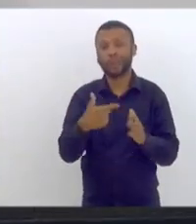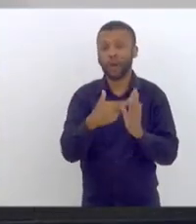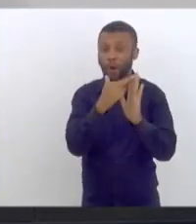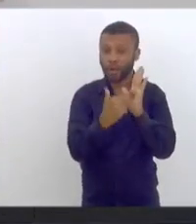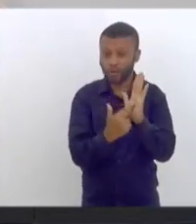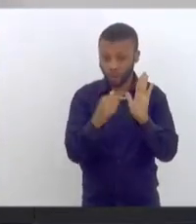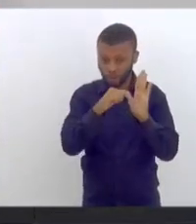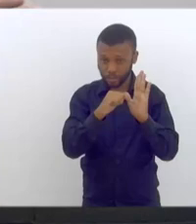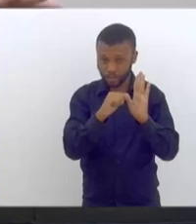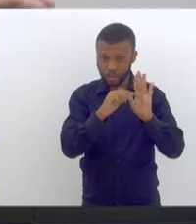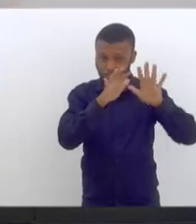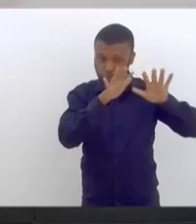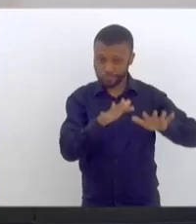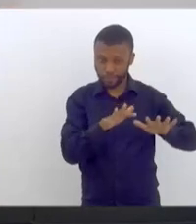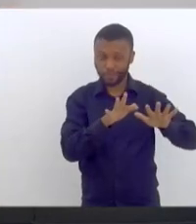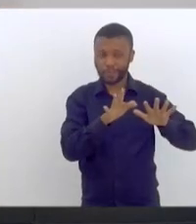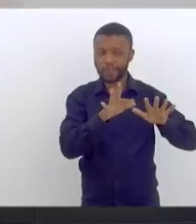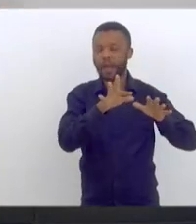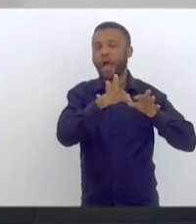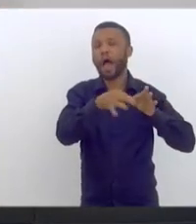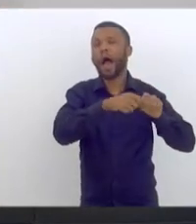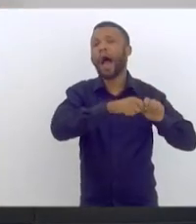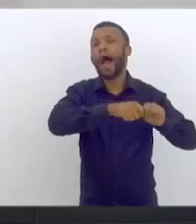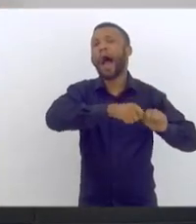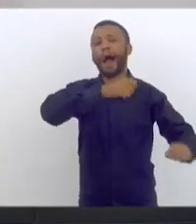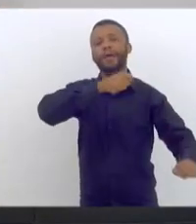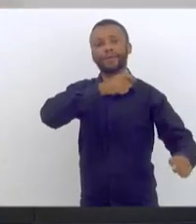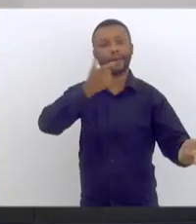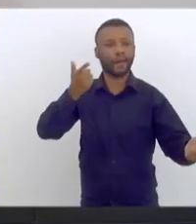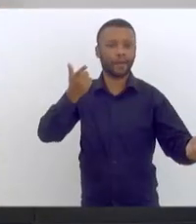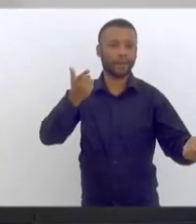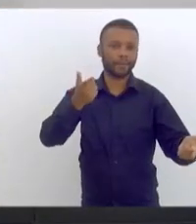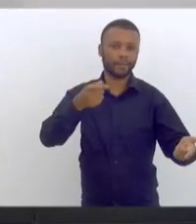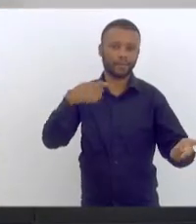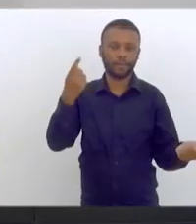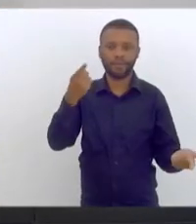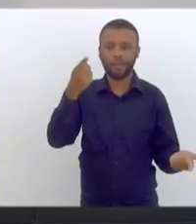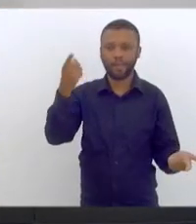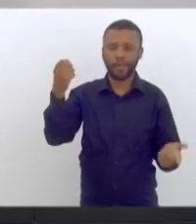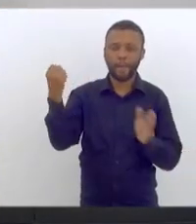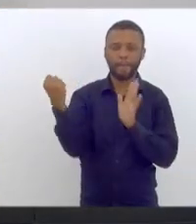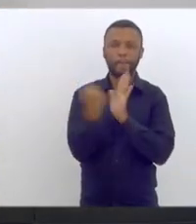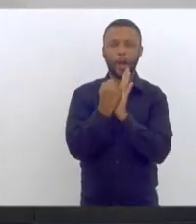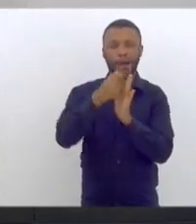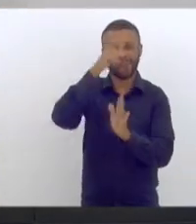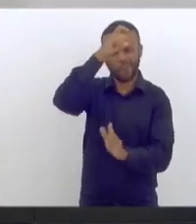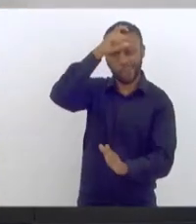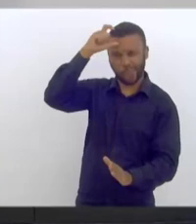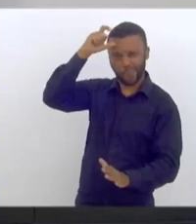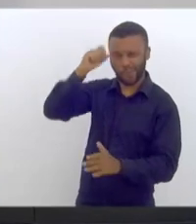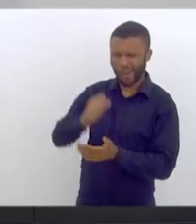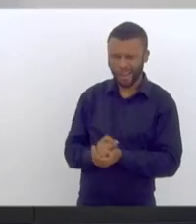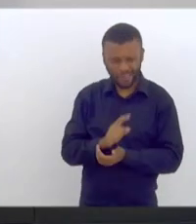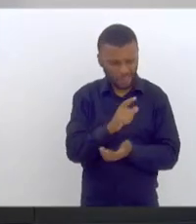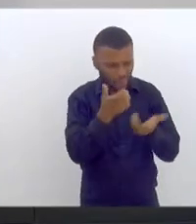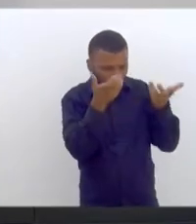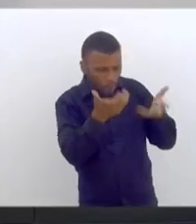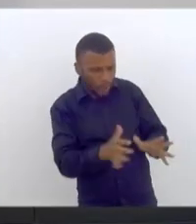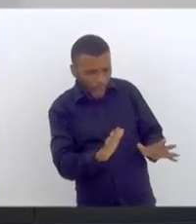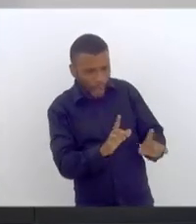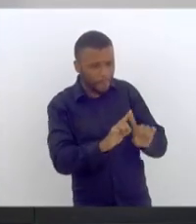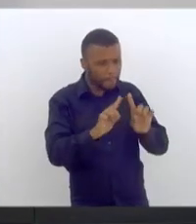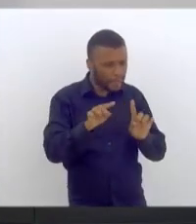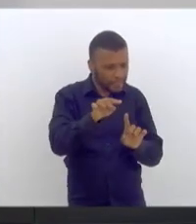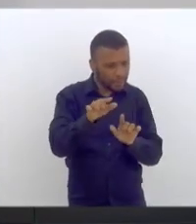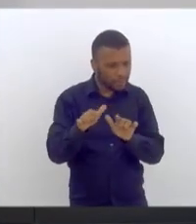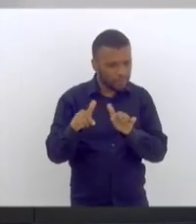relatório que a gente acabou de de aprovar para não receber na testa o seguinte você não querem isso estão fazendo